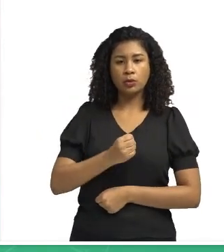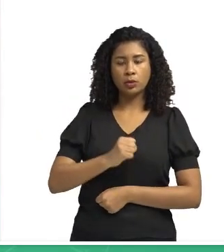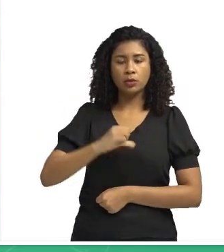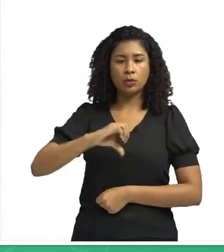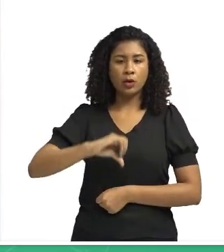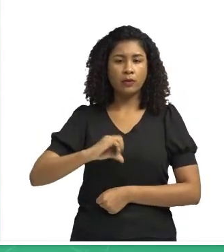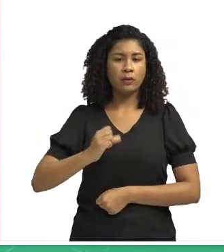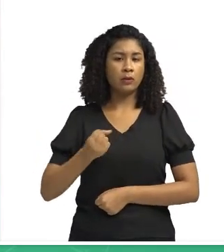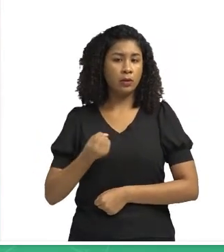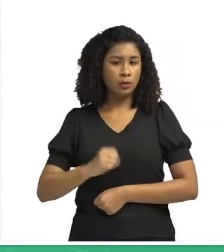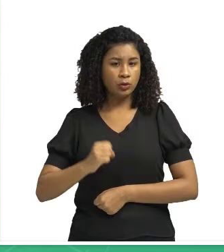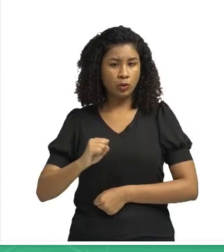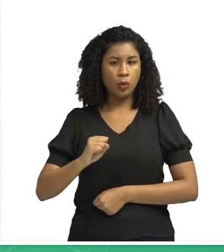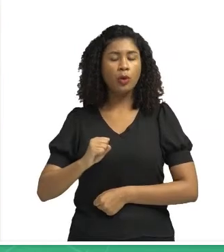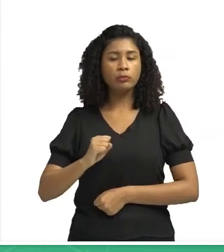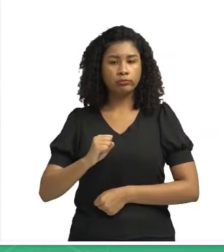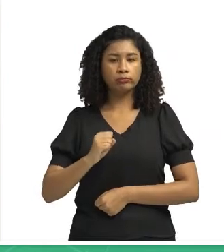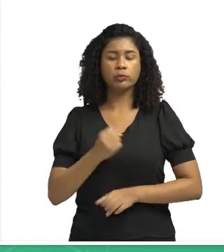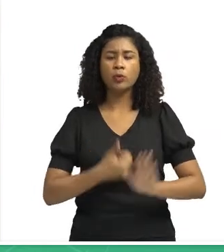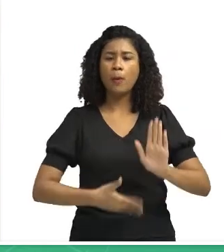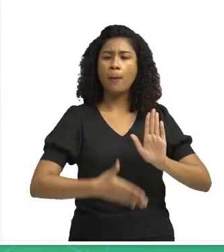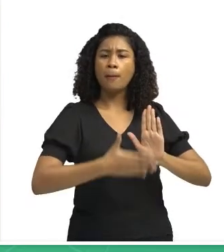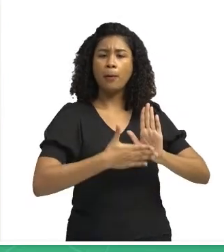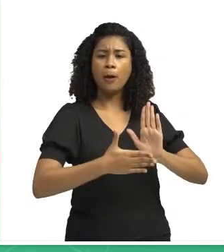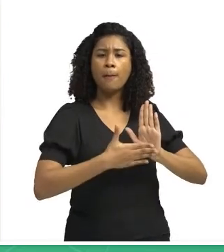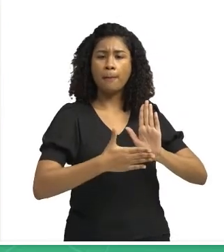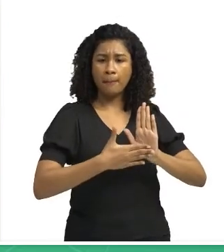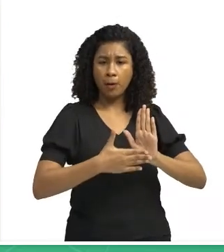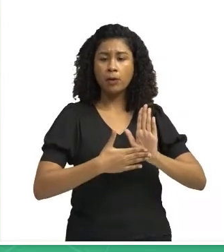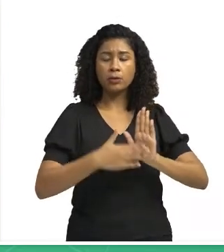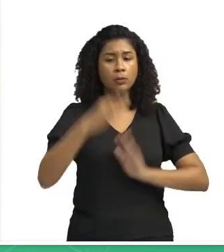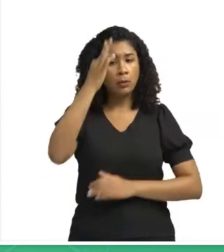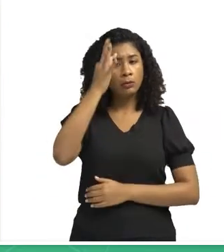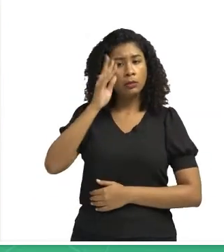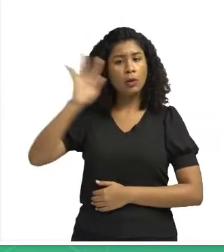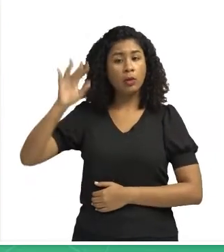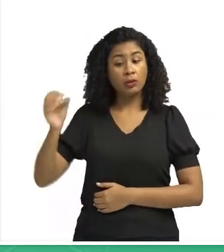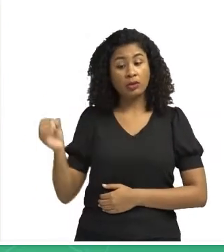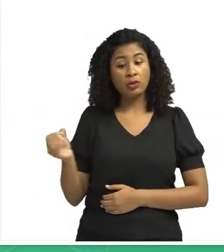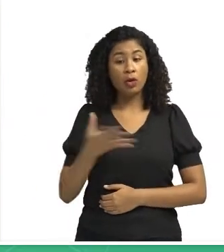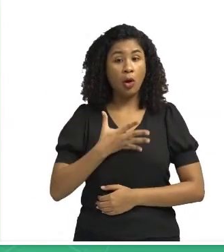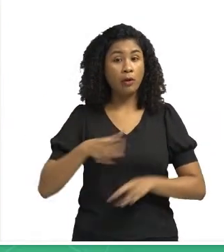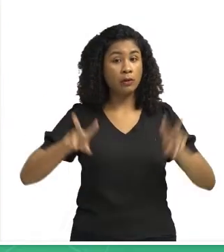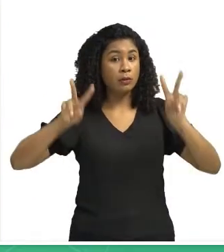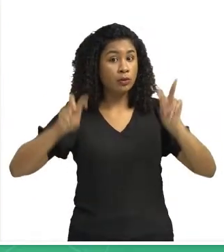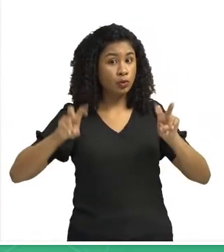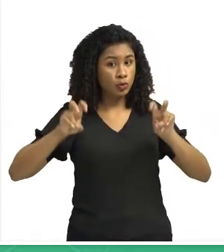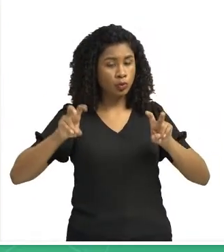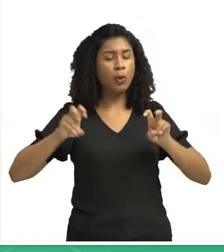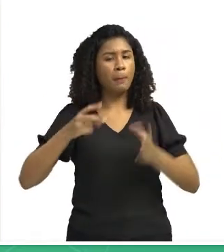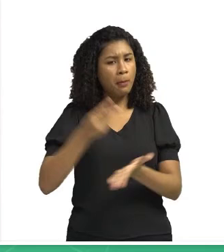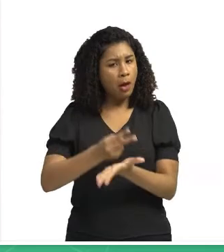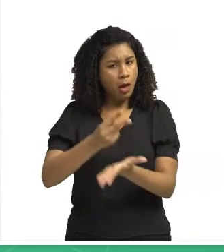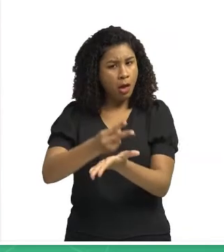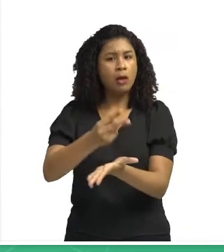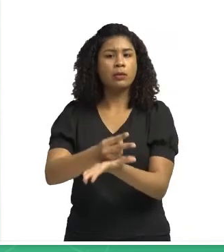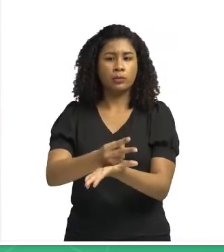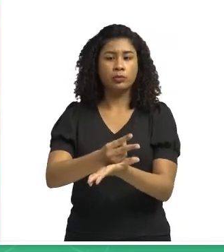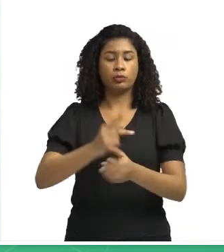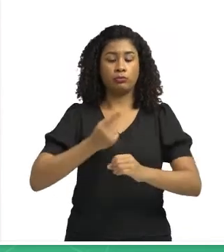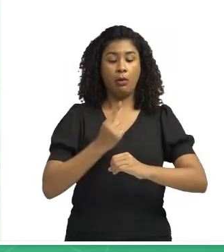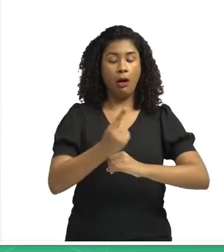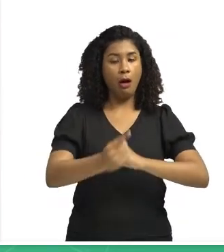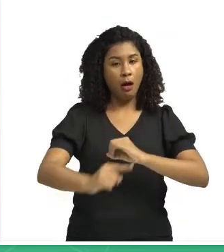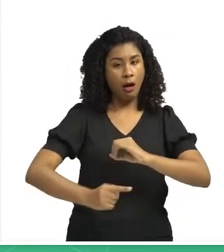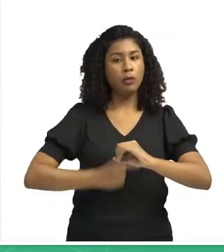1898, ele propôs uma nova teoria a respeito do átomo, também